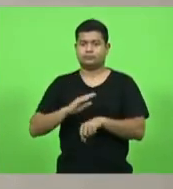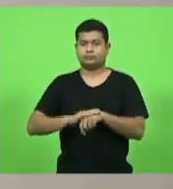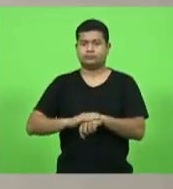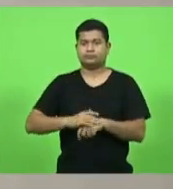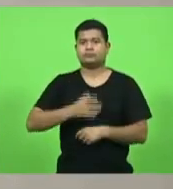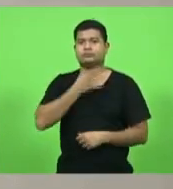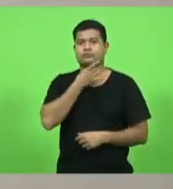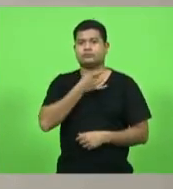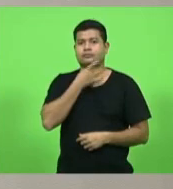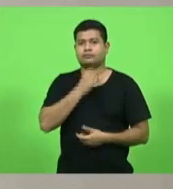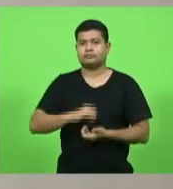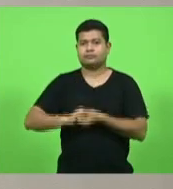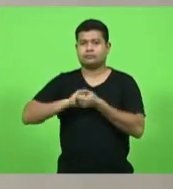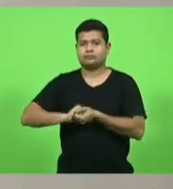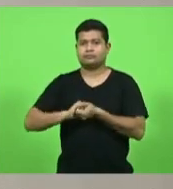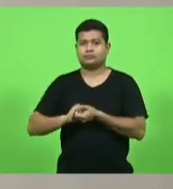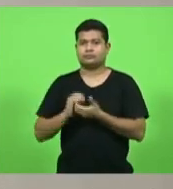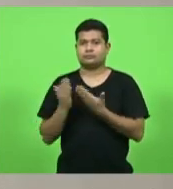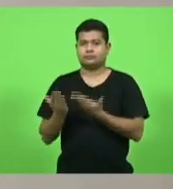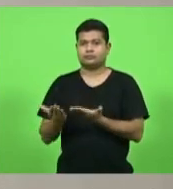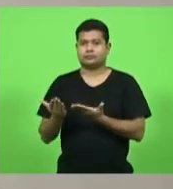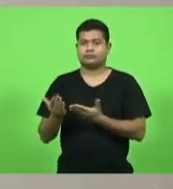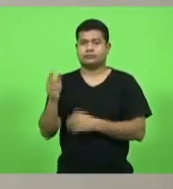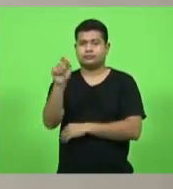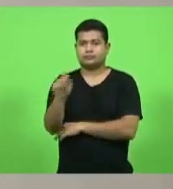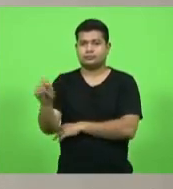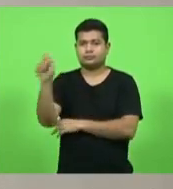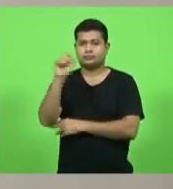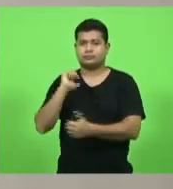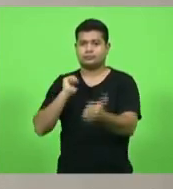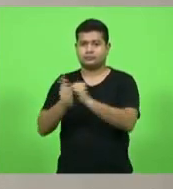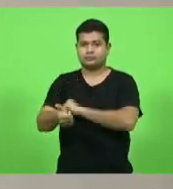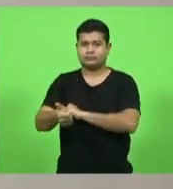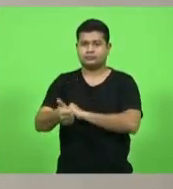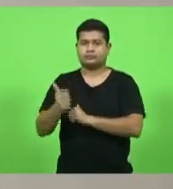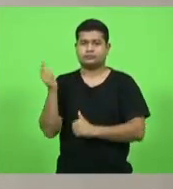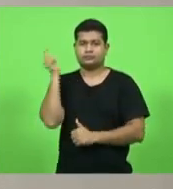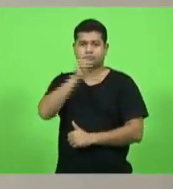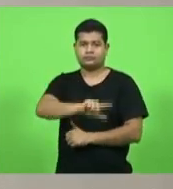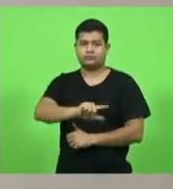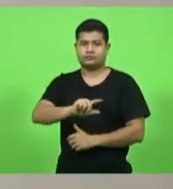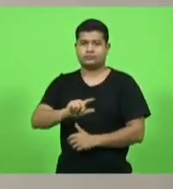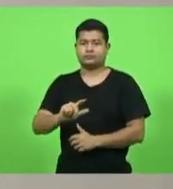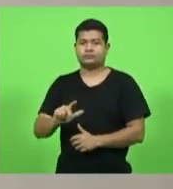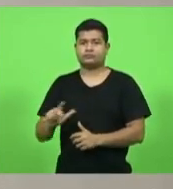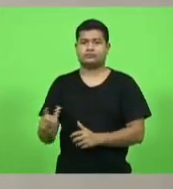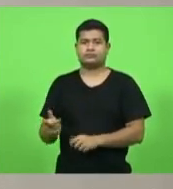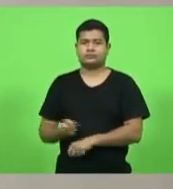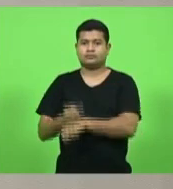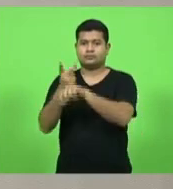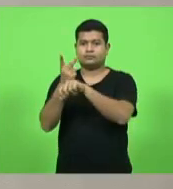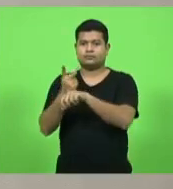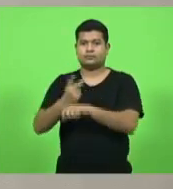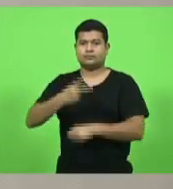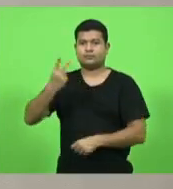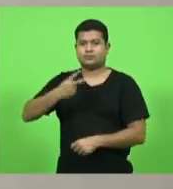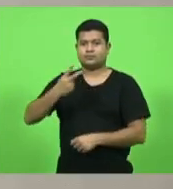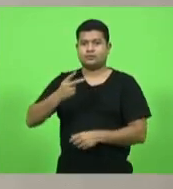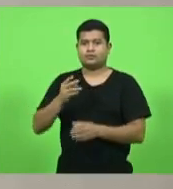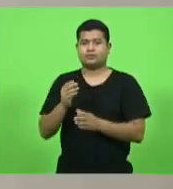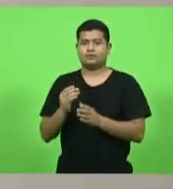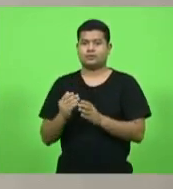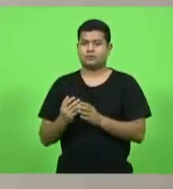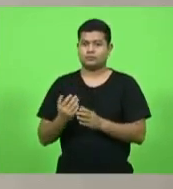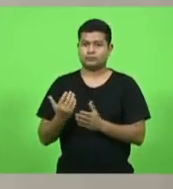Cobalcini, cumprimentando os presidentes da Associação Atlética Nápoles pela conquista do título de campeão da segunda divisão do Campeonato Brasileiro Feminino